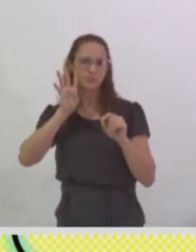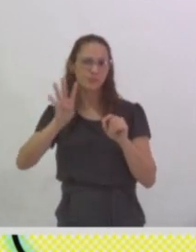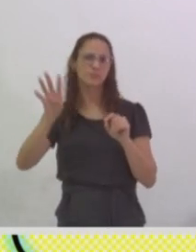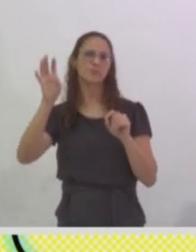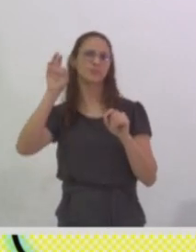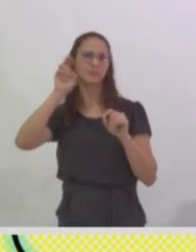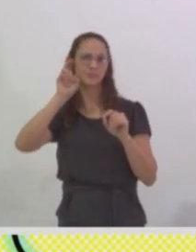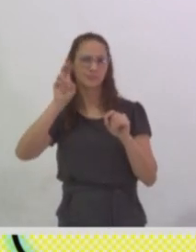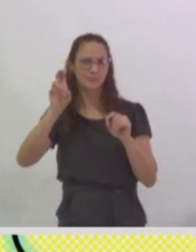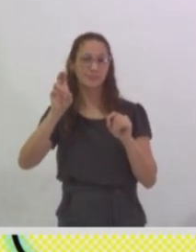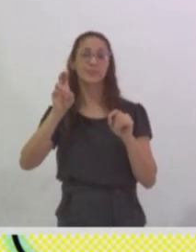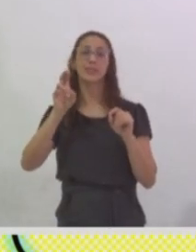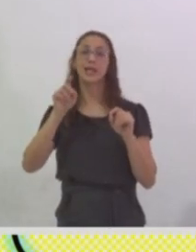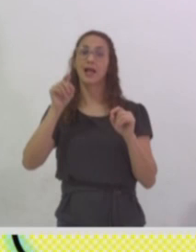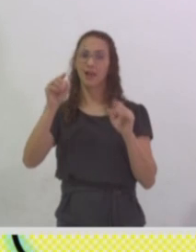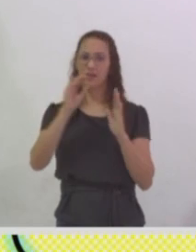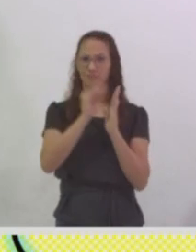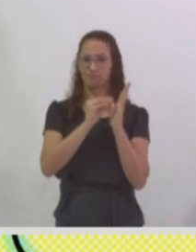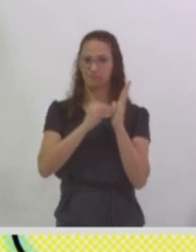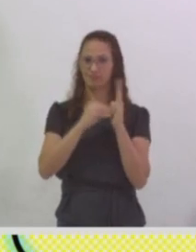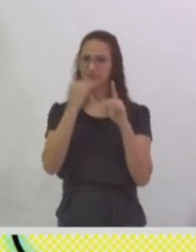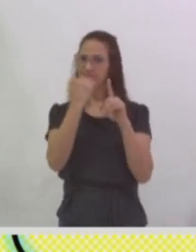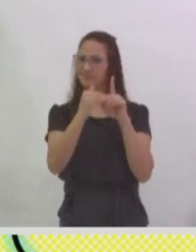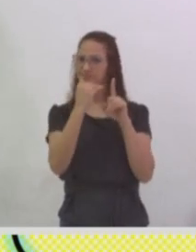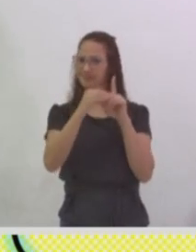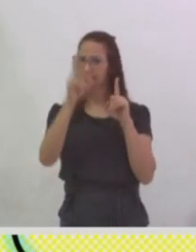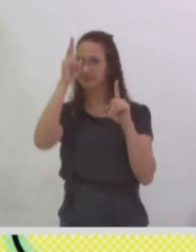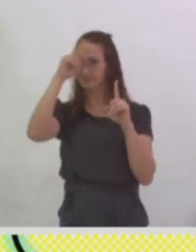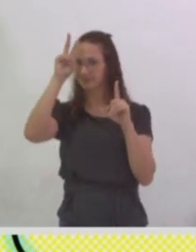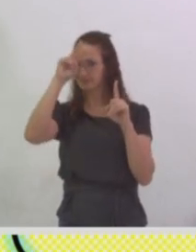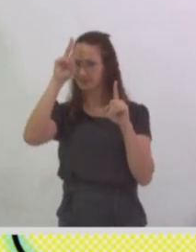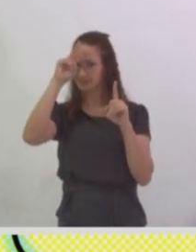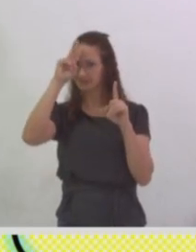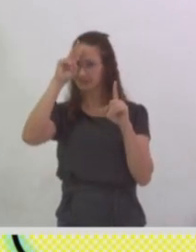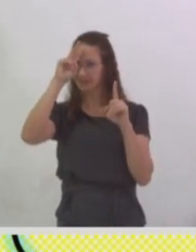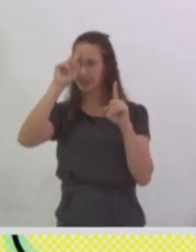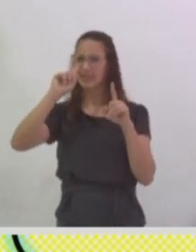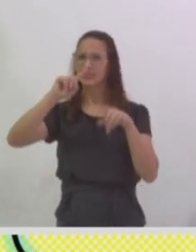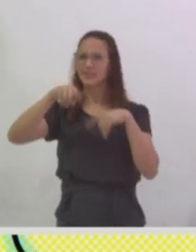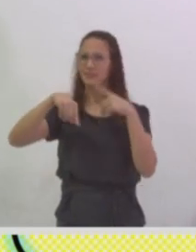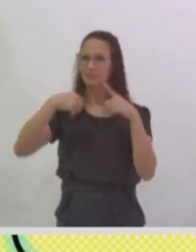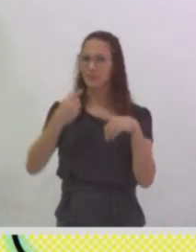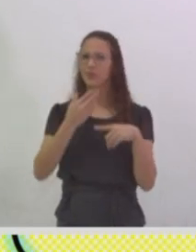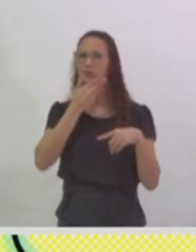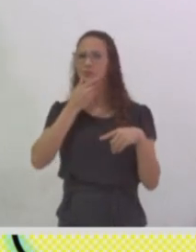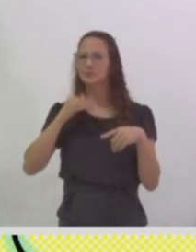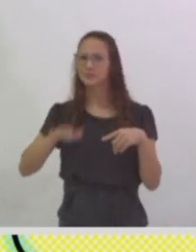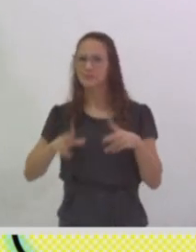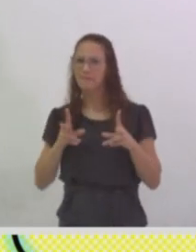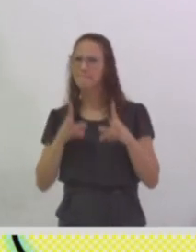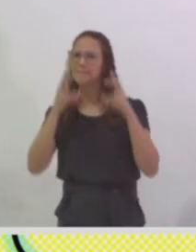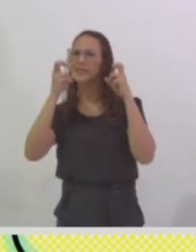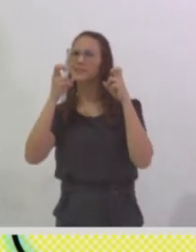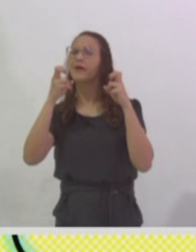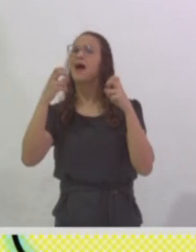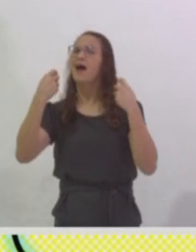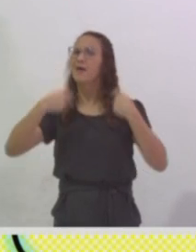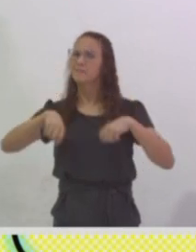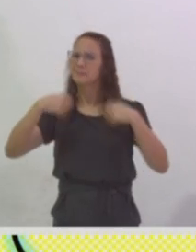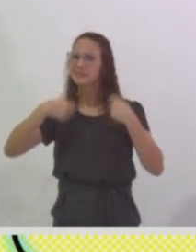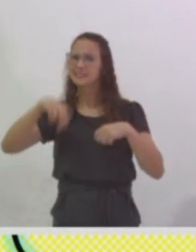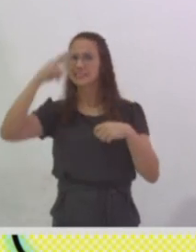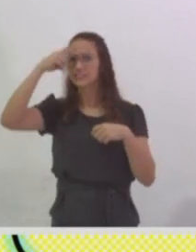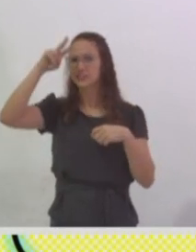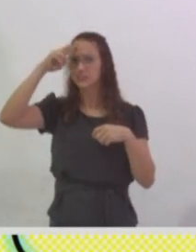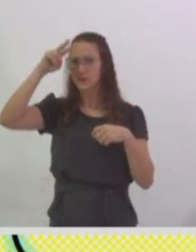então, Heitor percebeu que a história se fazia não só com palavras, fazia com palavras, sonho e ideias e